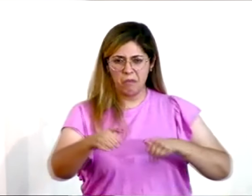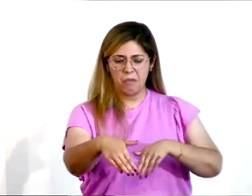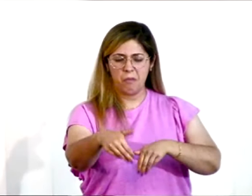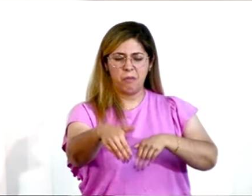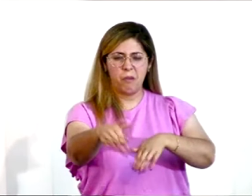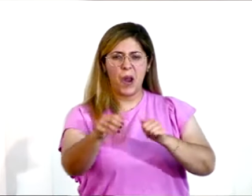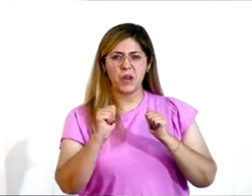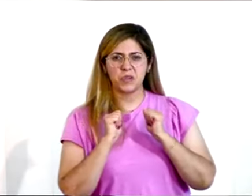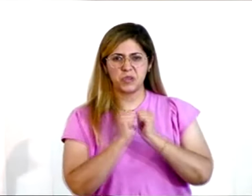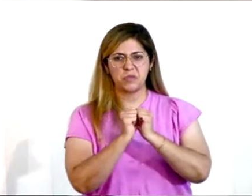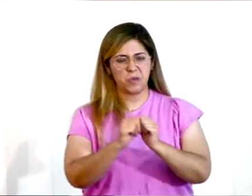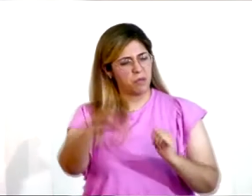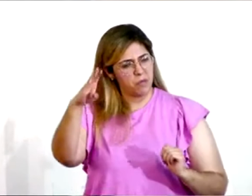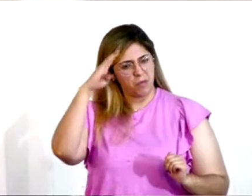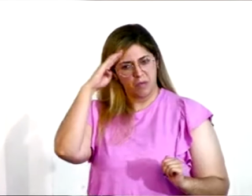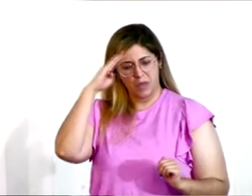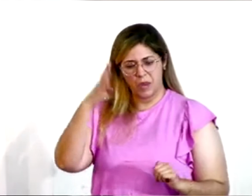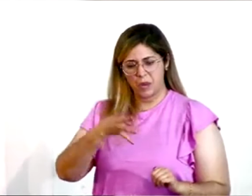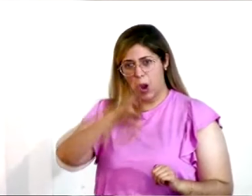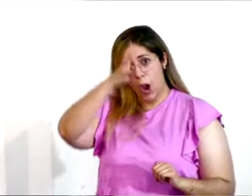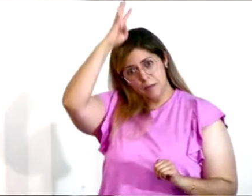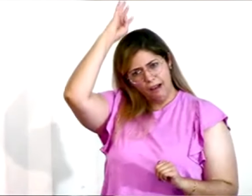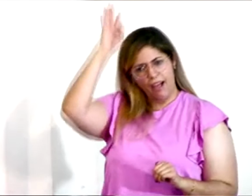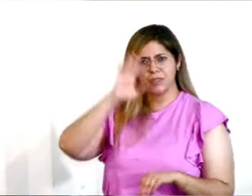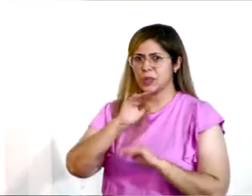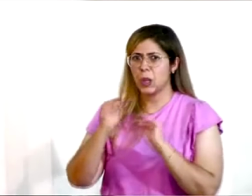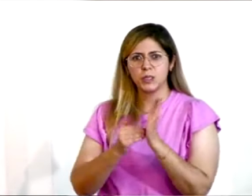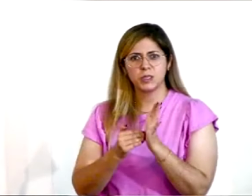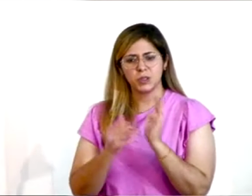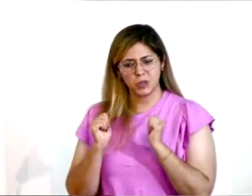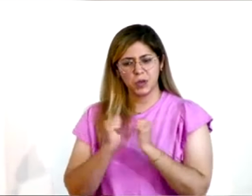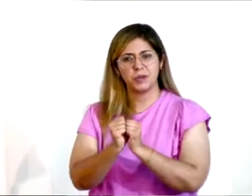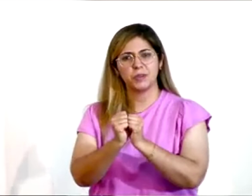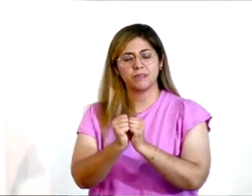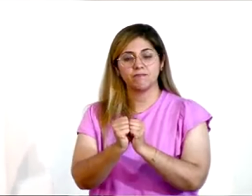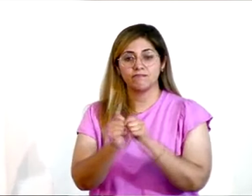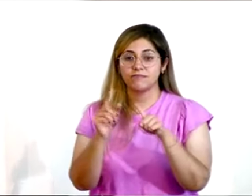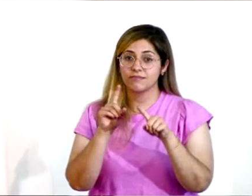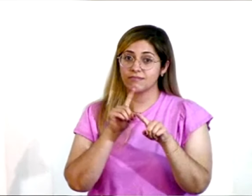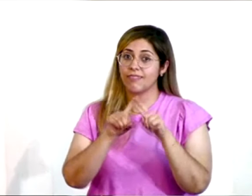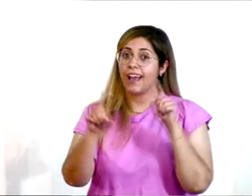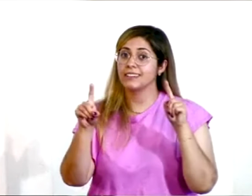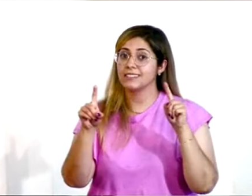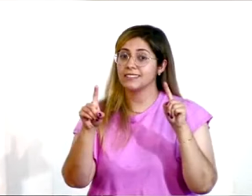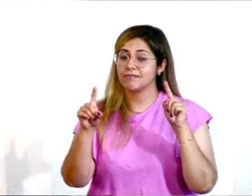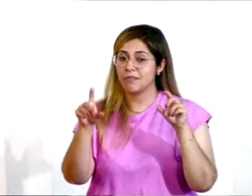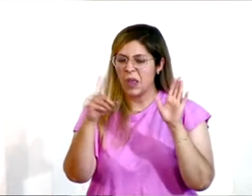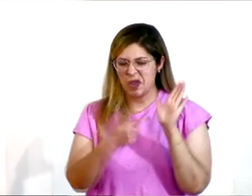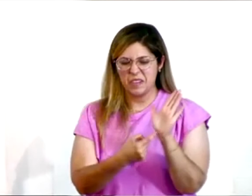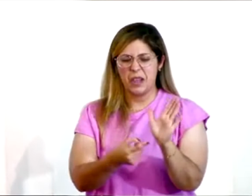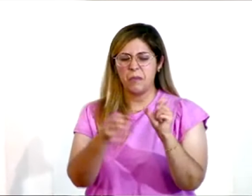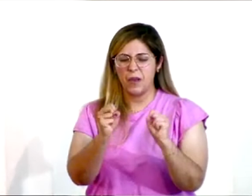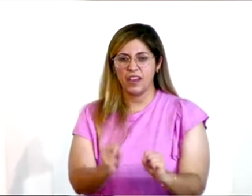sabe como humilhar, sabe como exercer poder. Quis Deus fazer com que esta